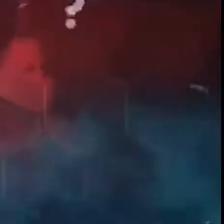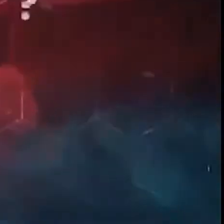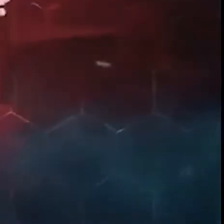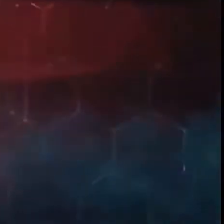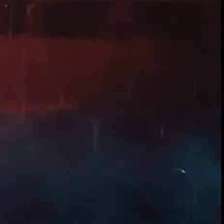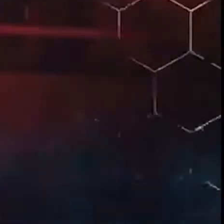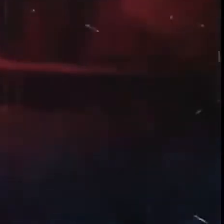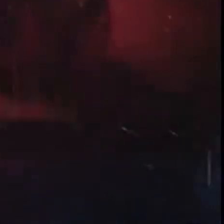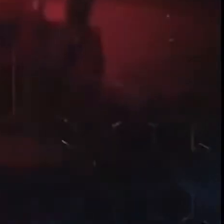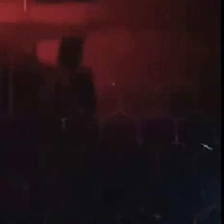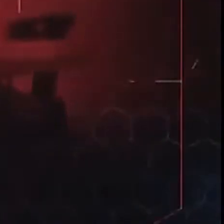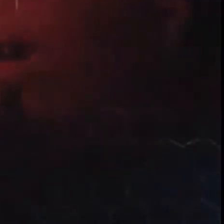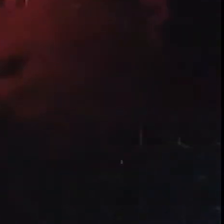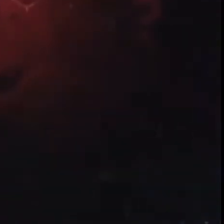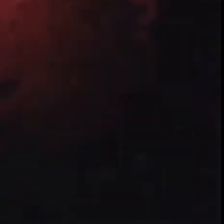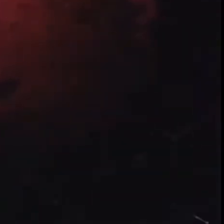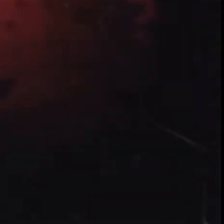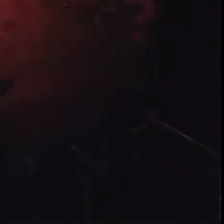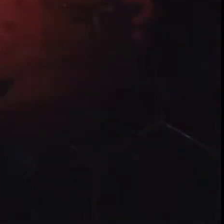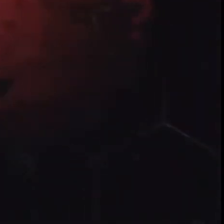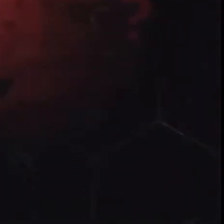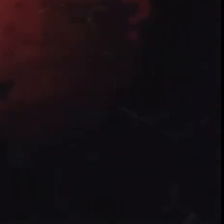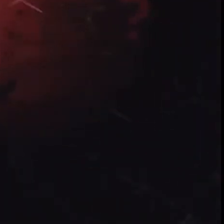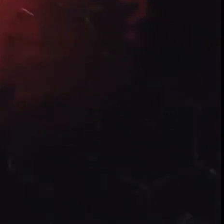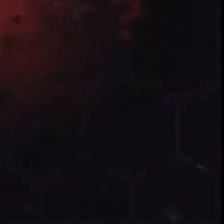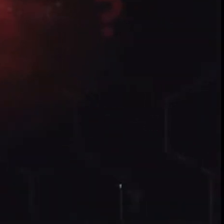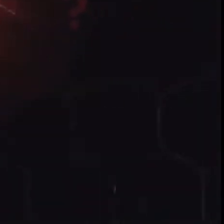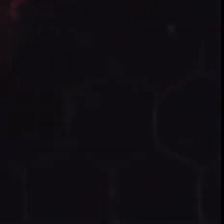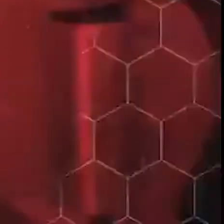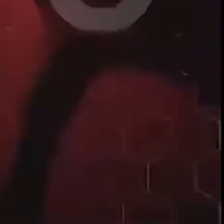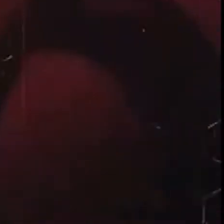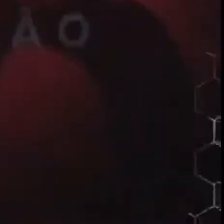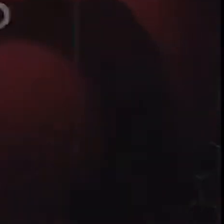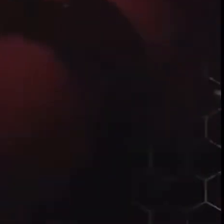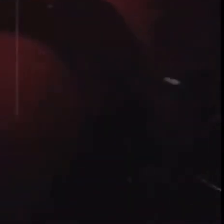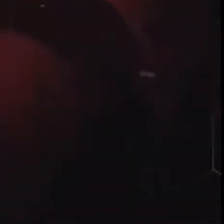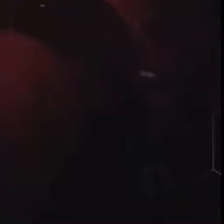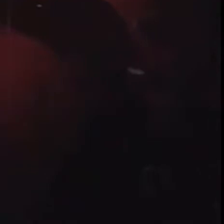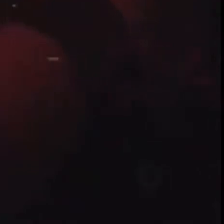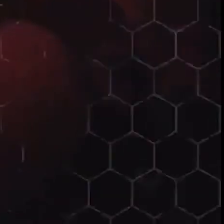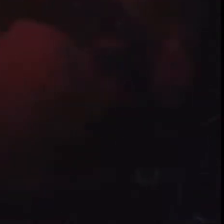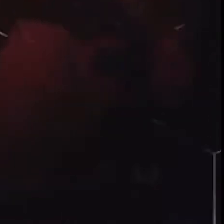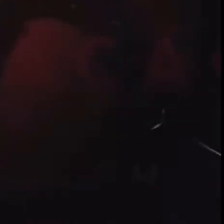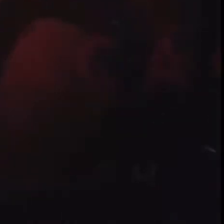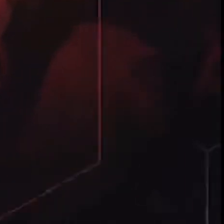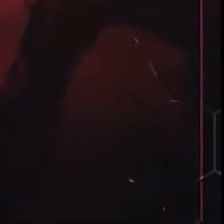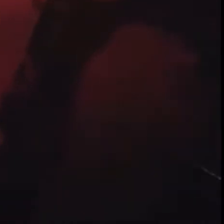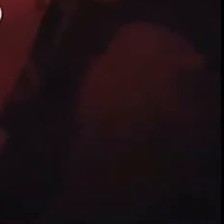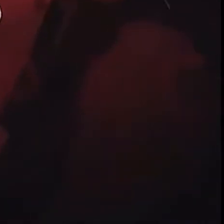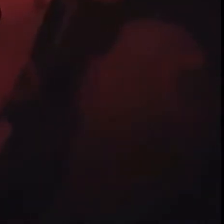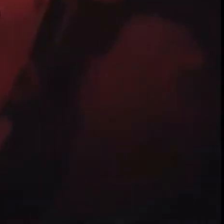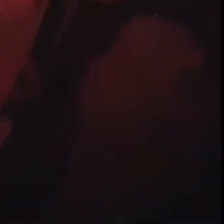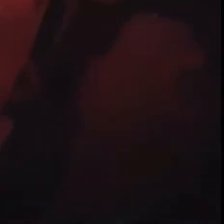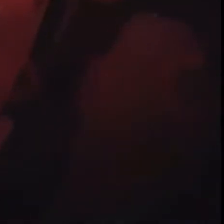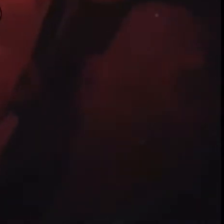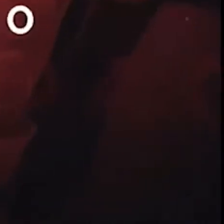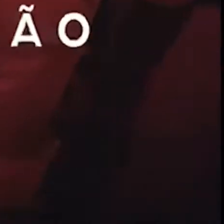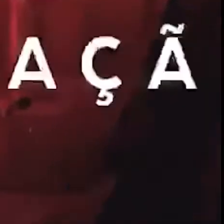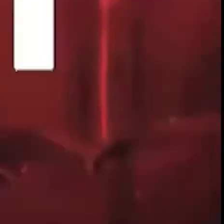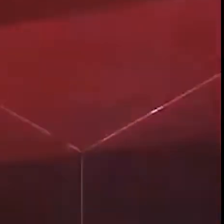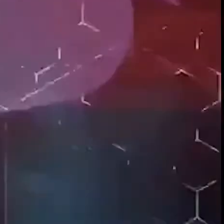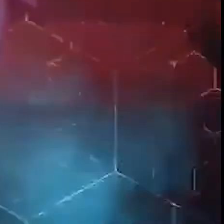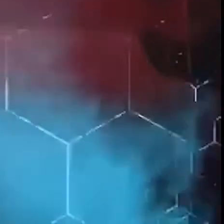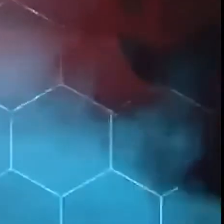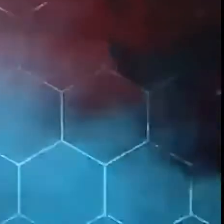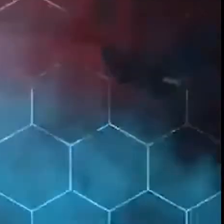Tem algum problema na sua rua? Conta pra gente. Queremos te ajudar a resolver. Denúncias, sugestões e sua participação